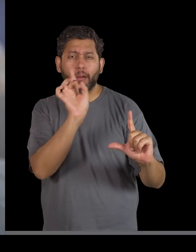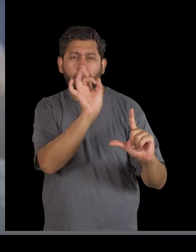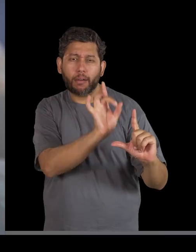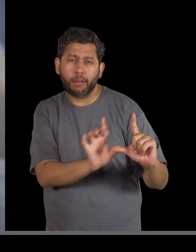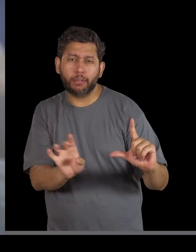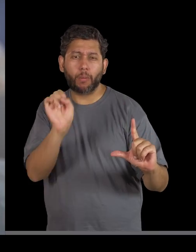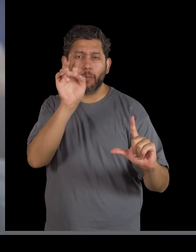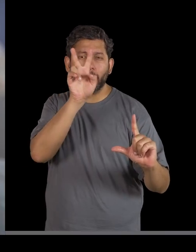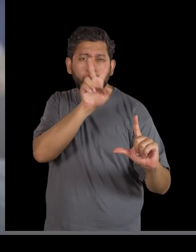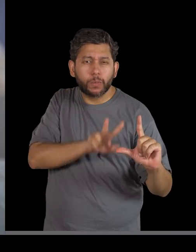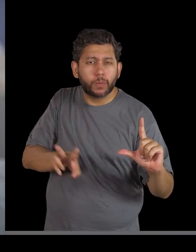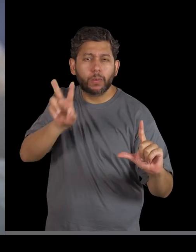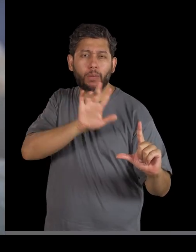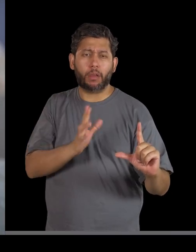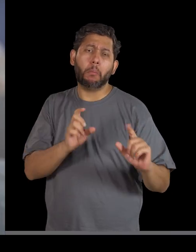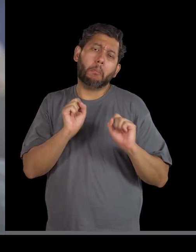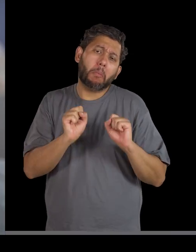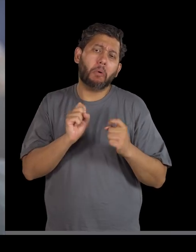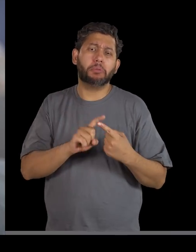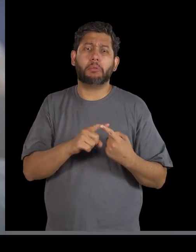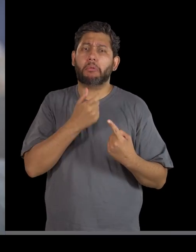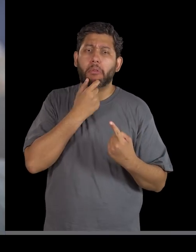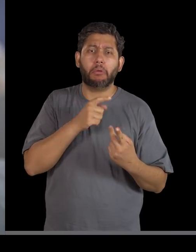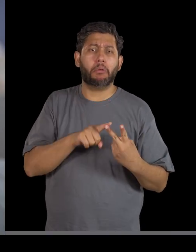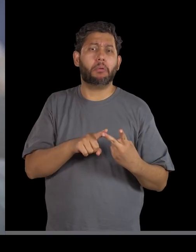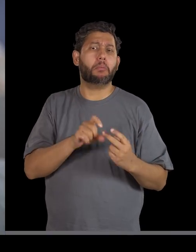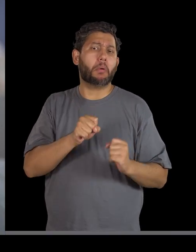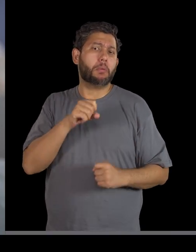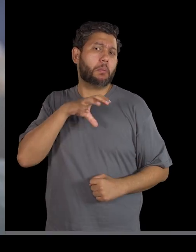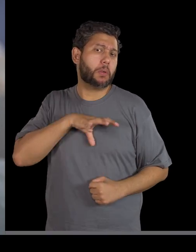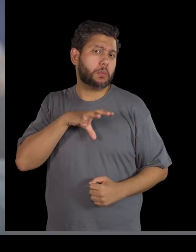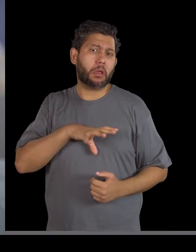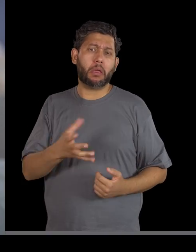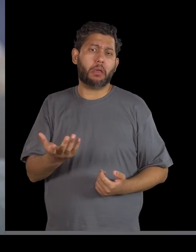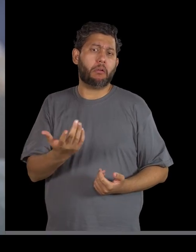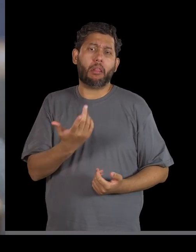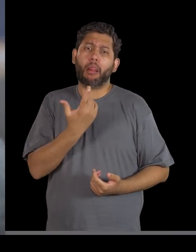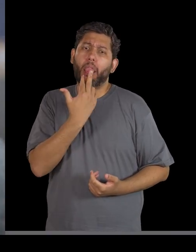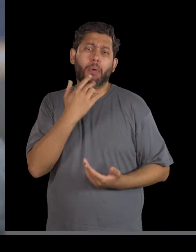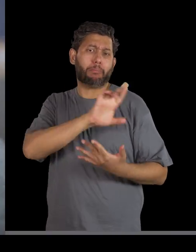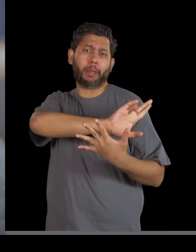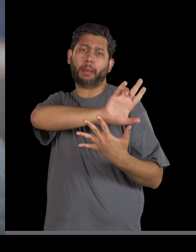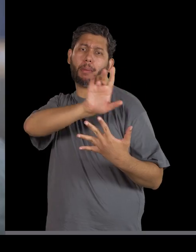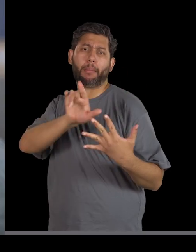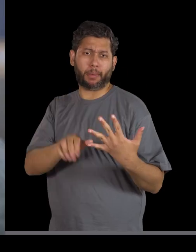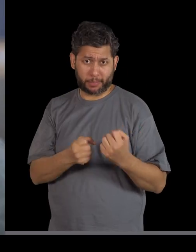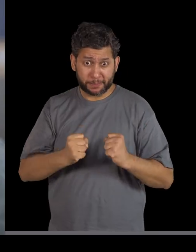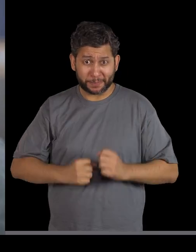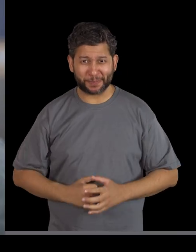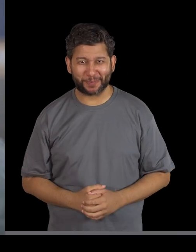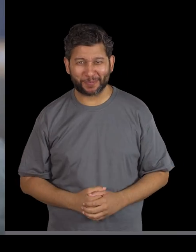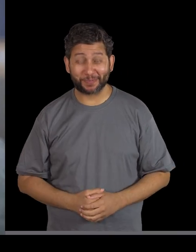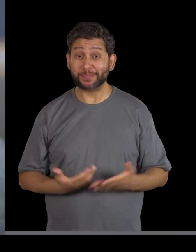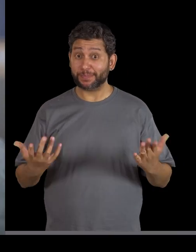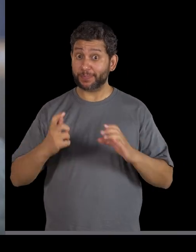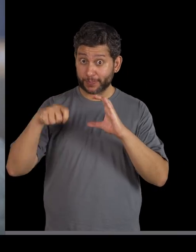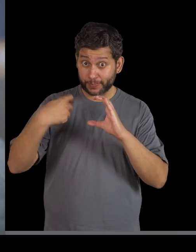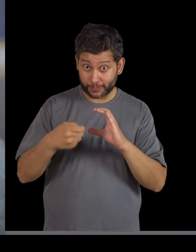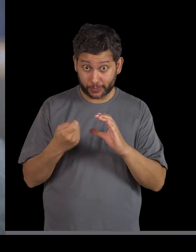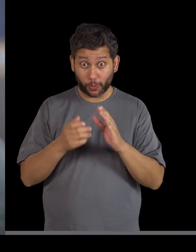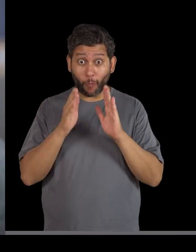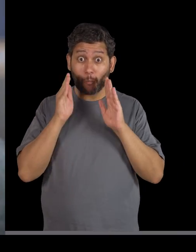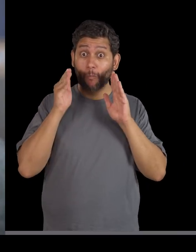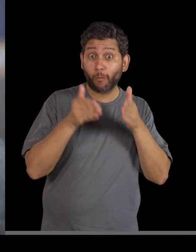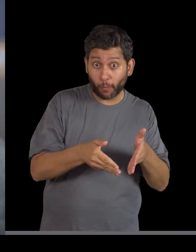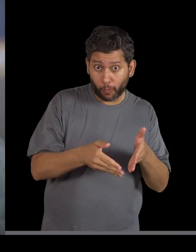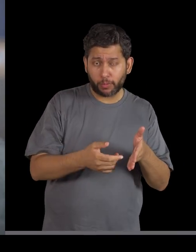esse gráfico, não só para o inglês e para o português, mas para todas as línguas do mundo. Então, nesse vídeo aqui agora, eu vou